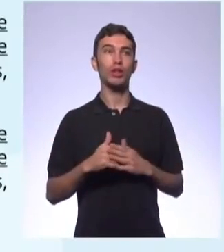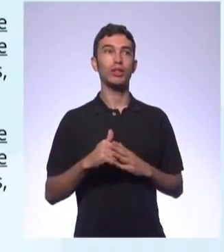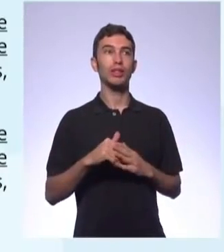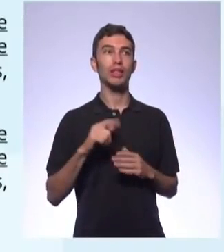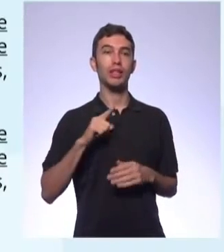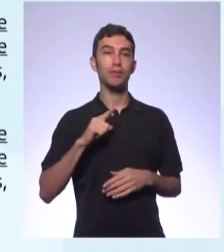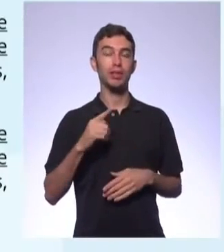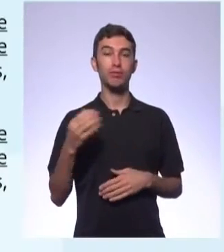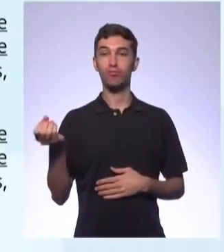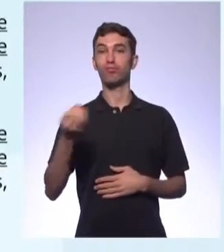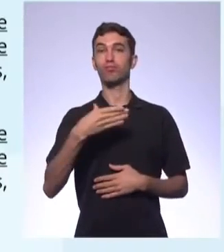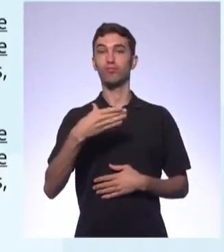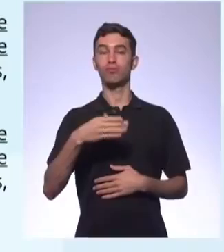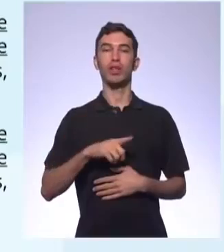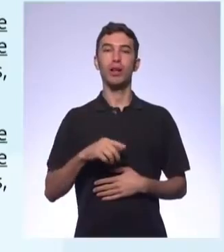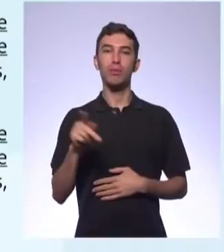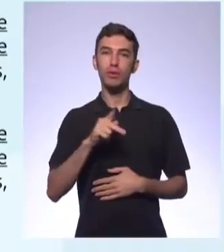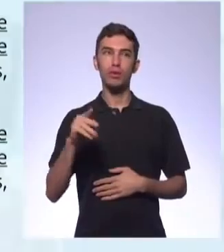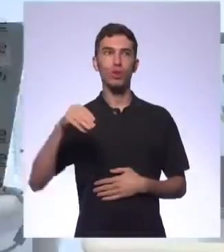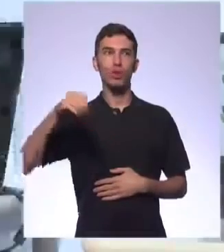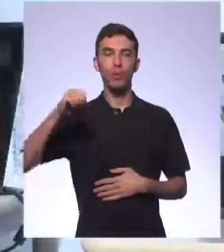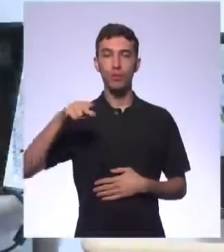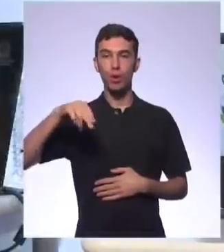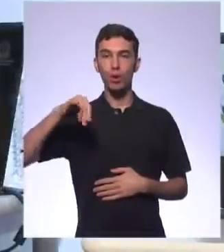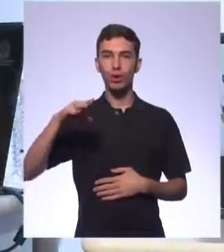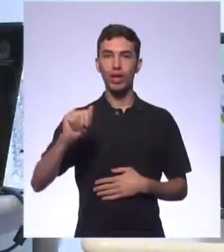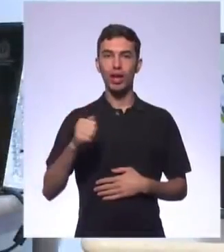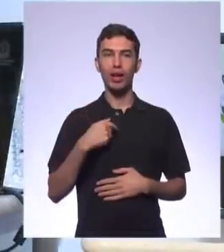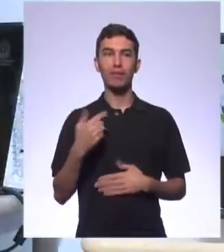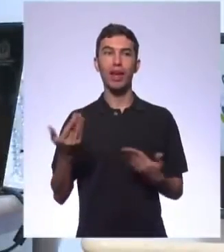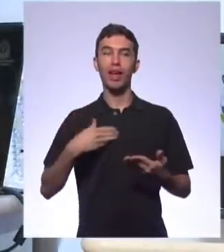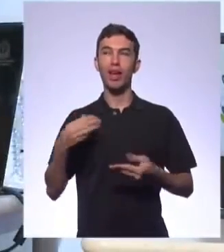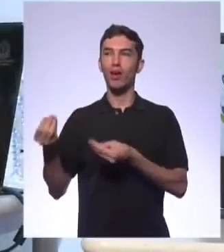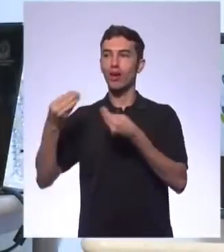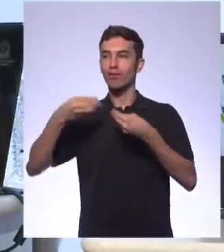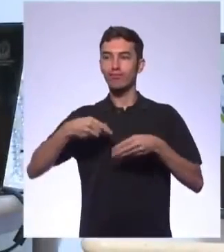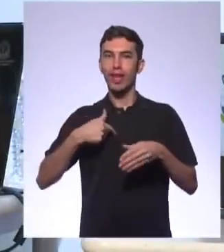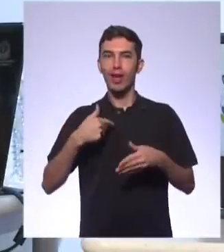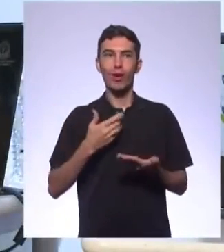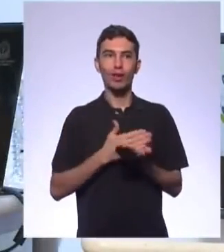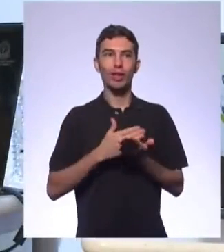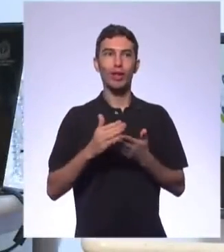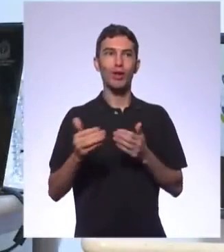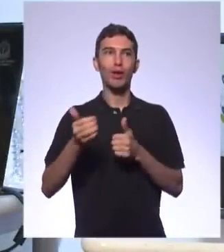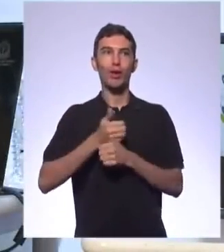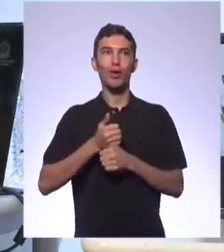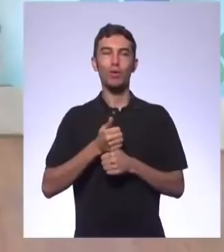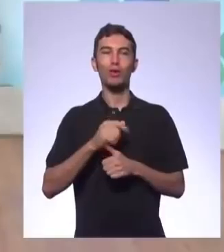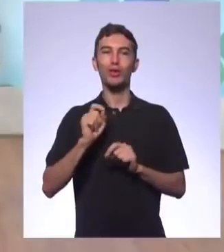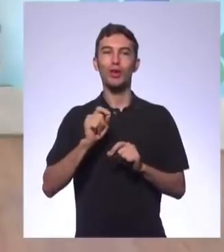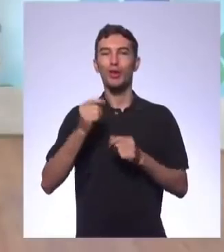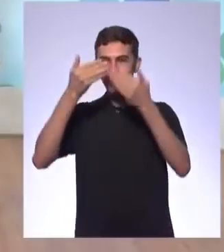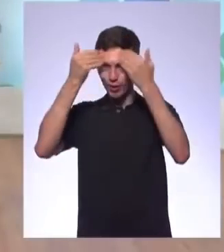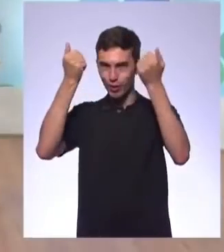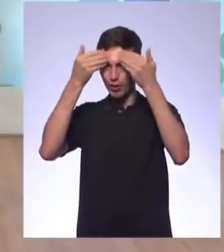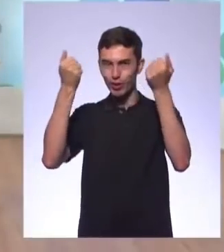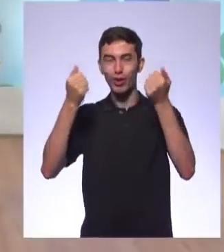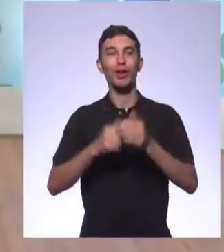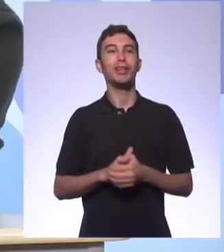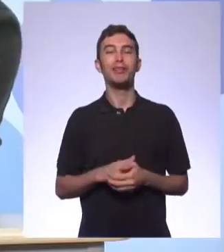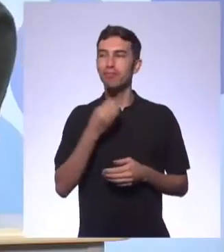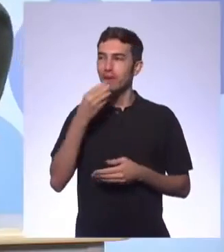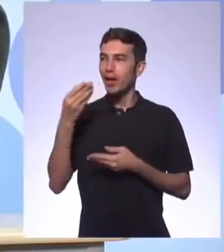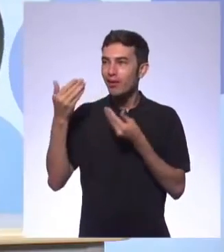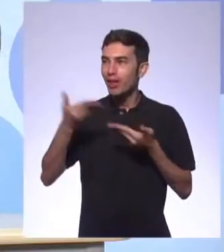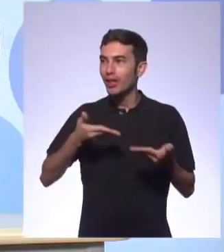uma novidade. Pro Mônica saiu e aí me jogaram um ser aqui. Brincadeira, ele veio me ajudar. Pro Jonas, muito bem-vindo.